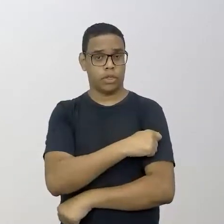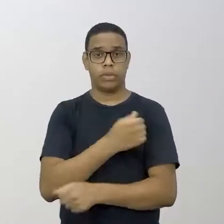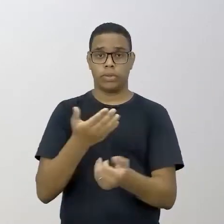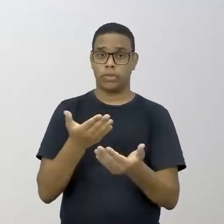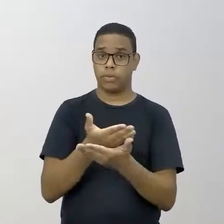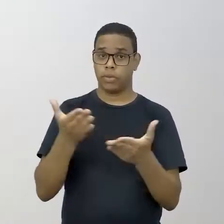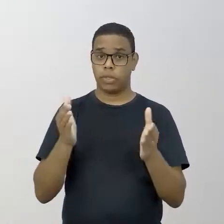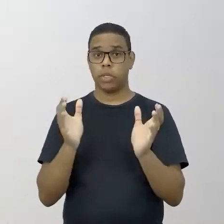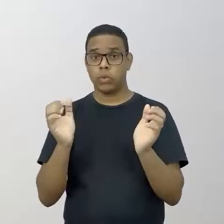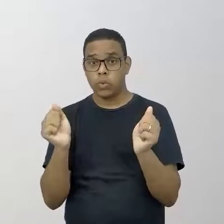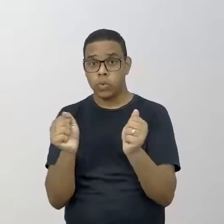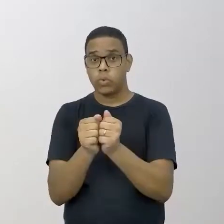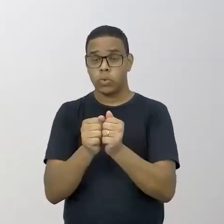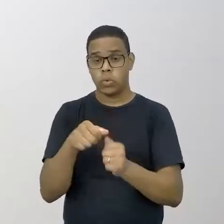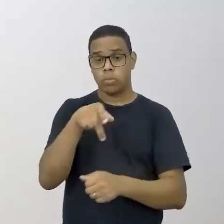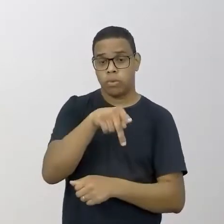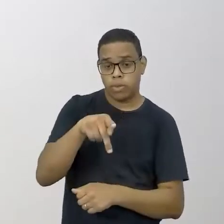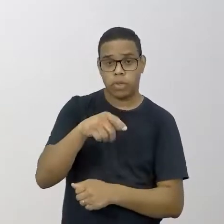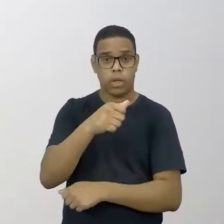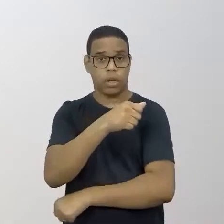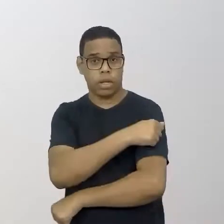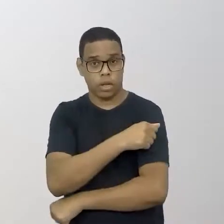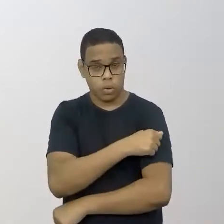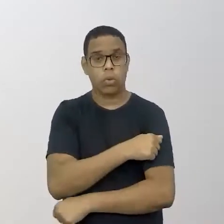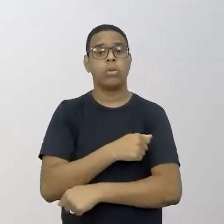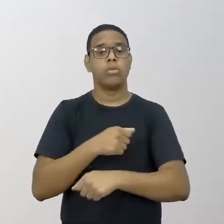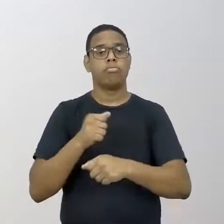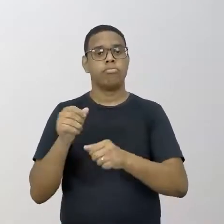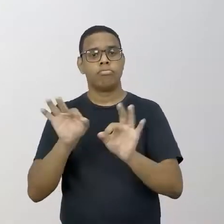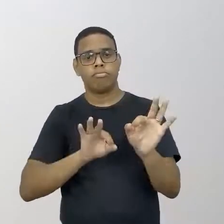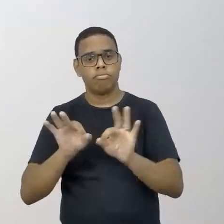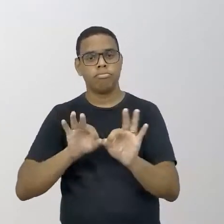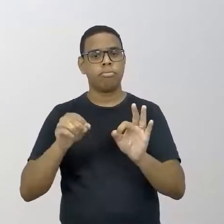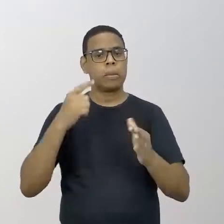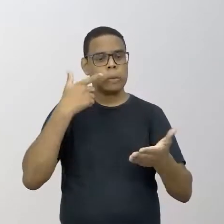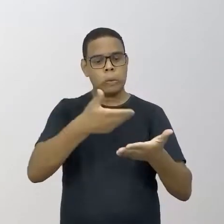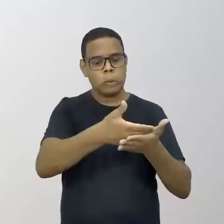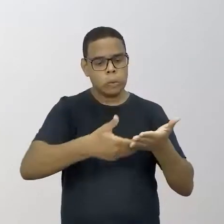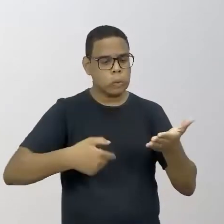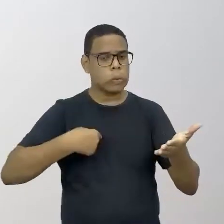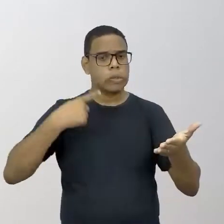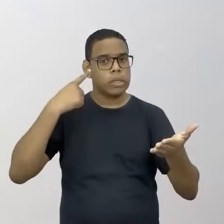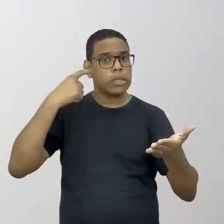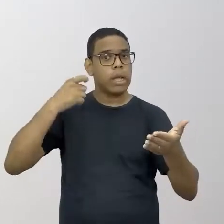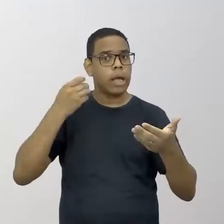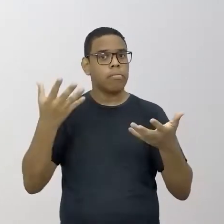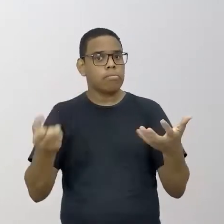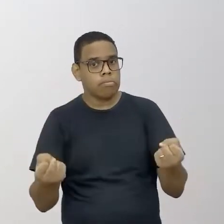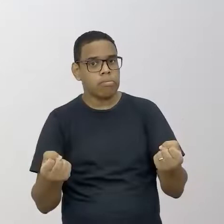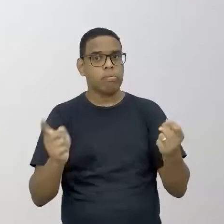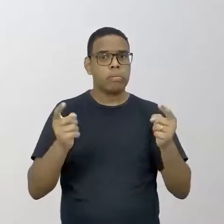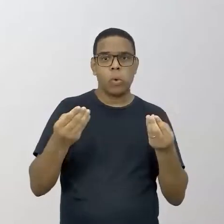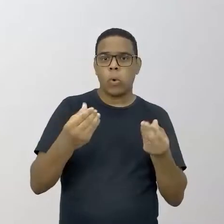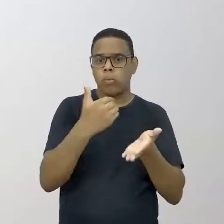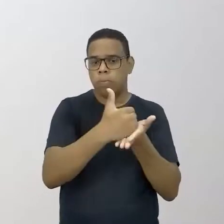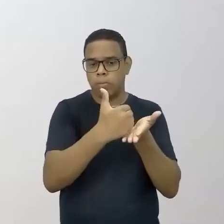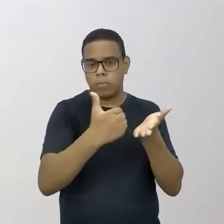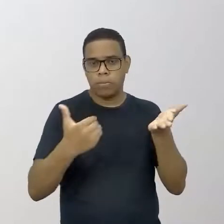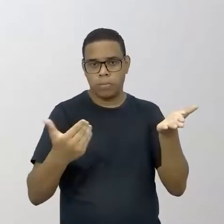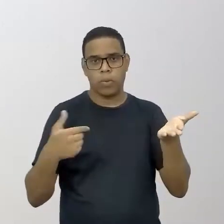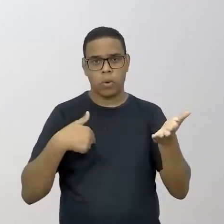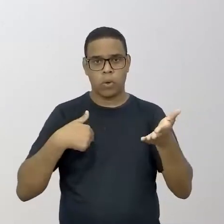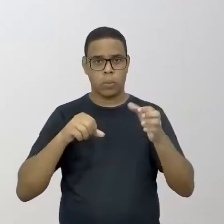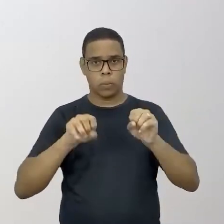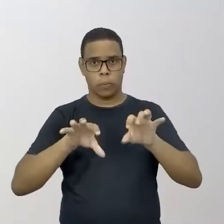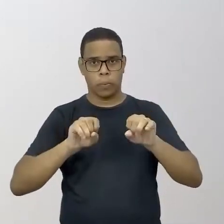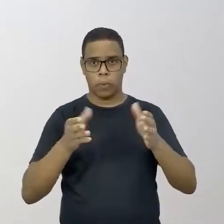em conjunto, professores e estudantes, façam uma apreciação a respeito dessas ideias que estão sendo colocadas